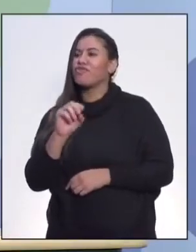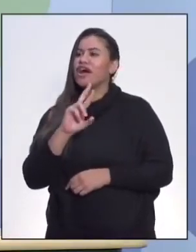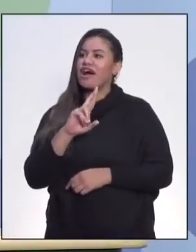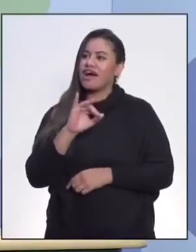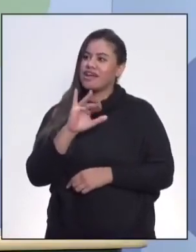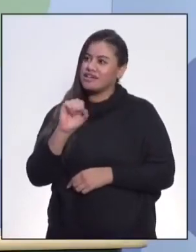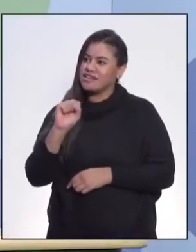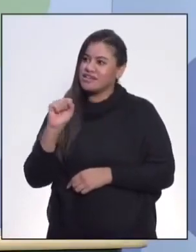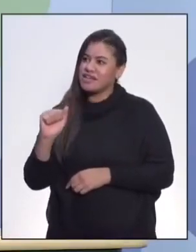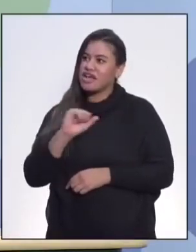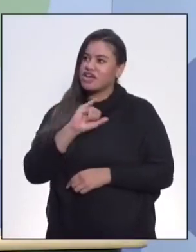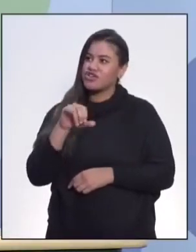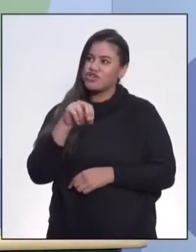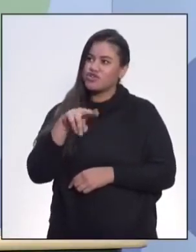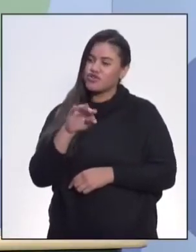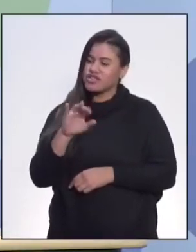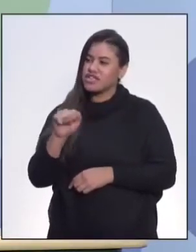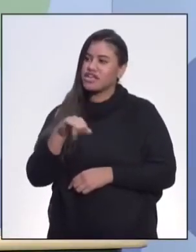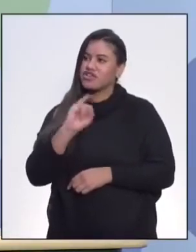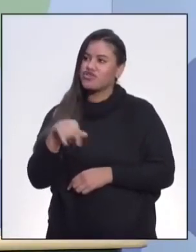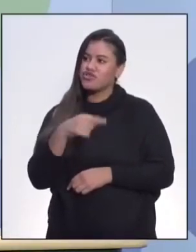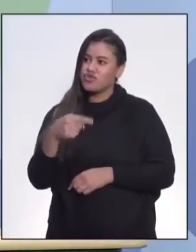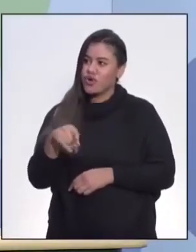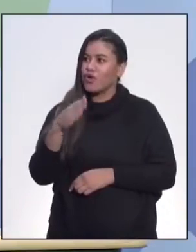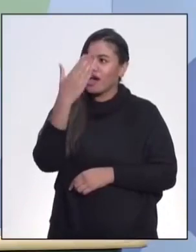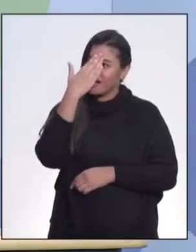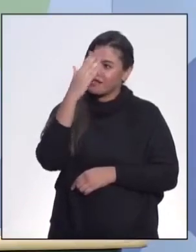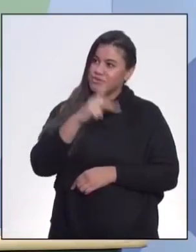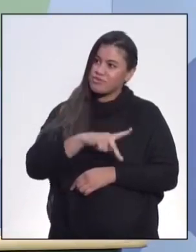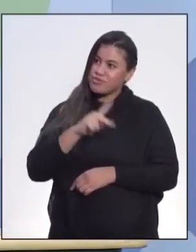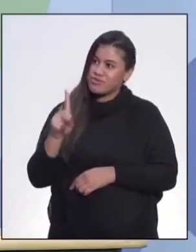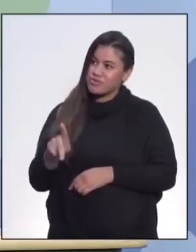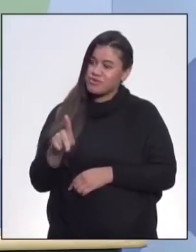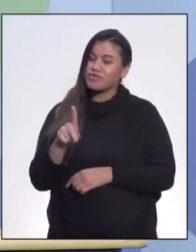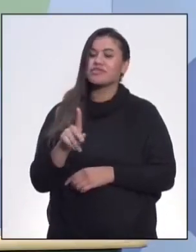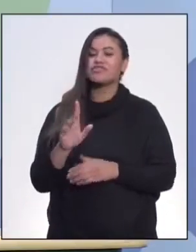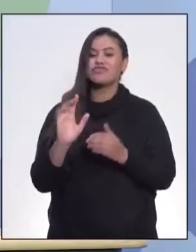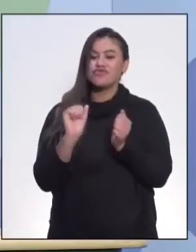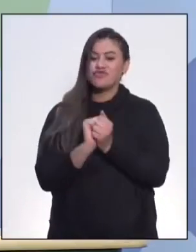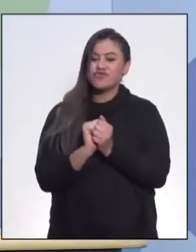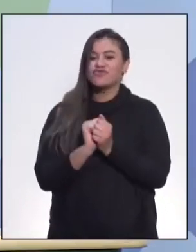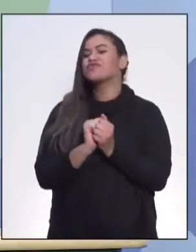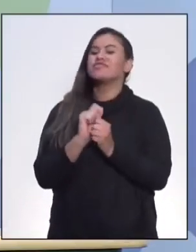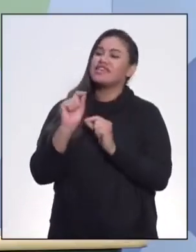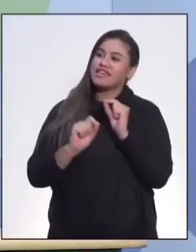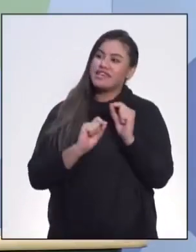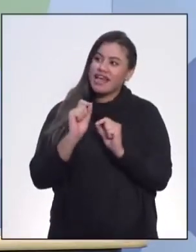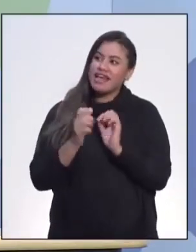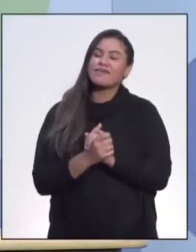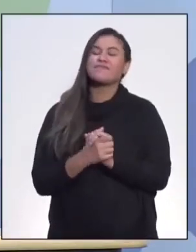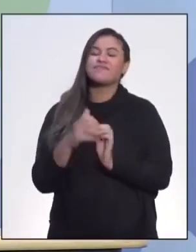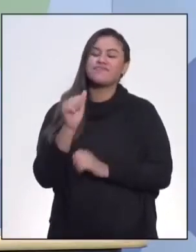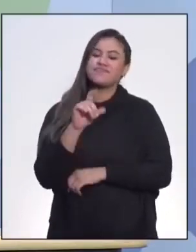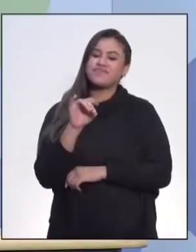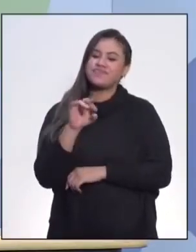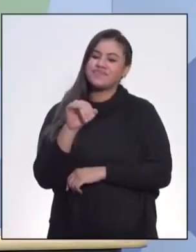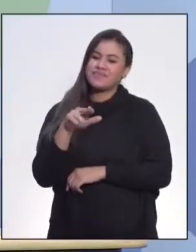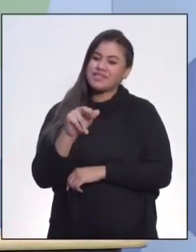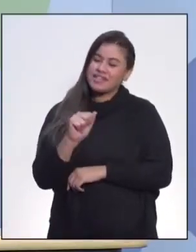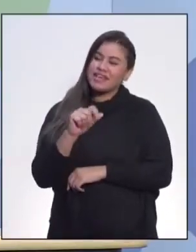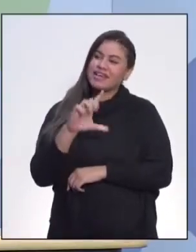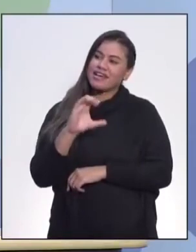Josilaine, Jonathan e João Pedro. Também quero agradecer a participação de mais alguns professores que estão nos acompanhando. Adriana,